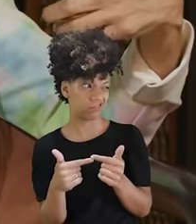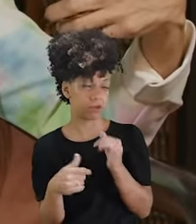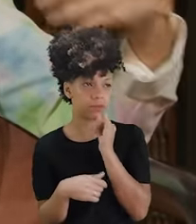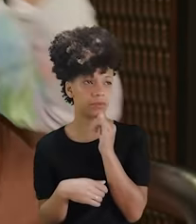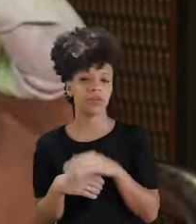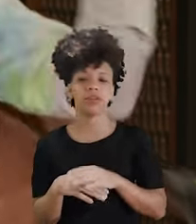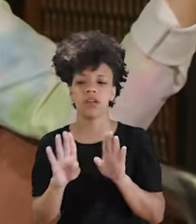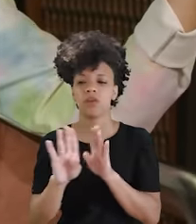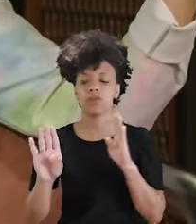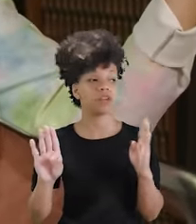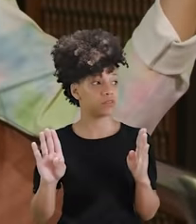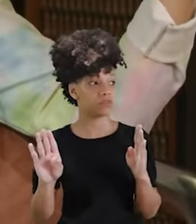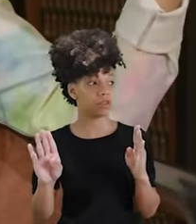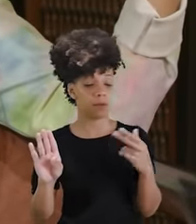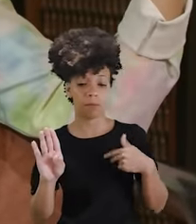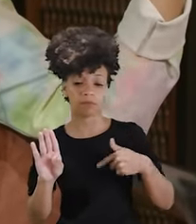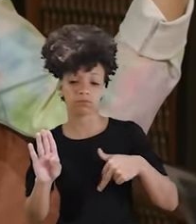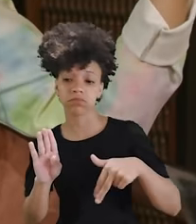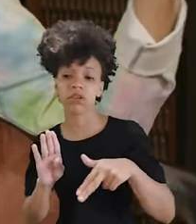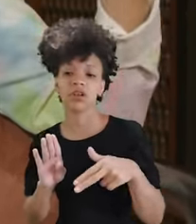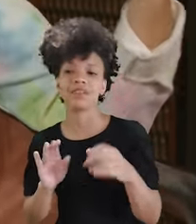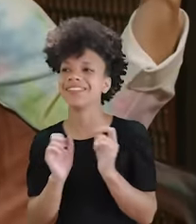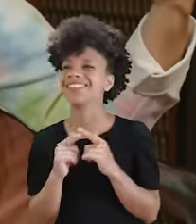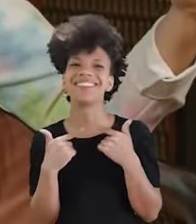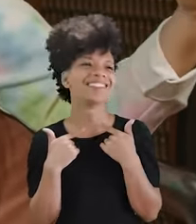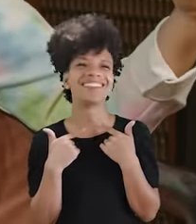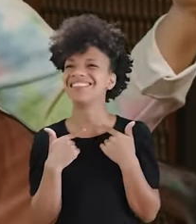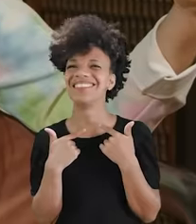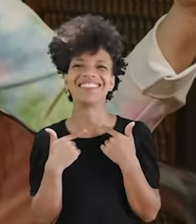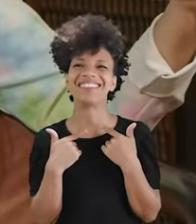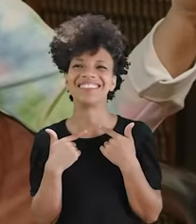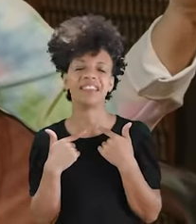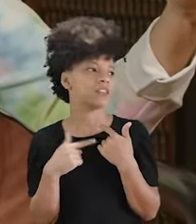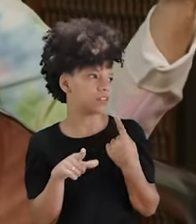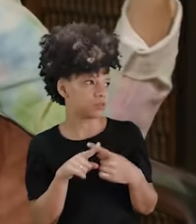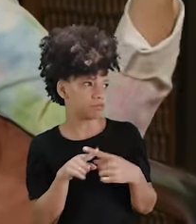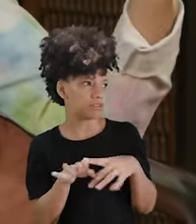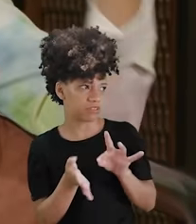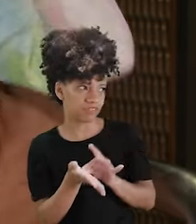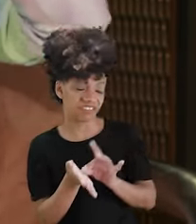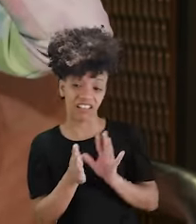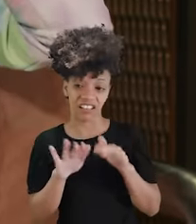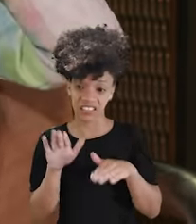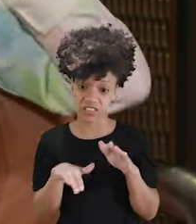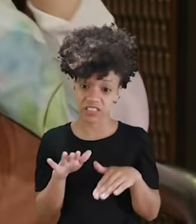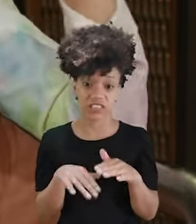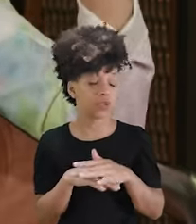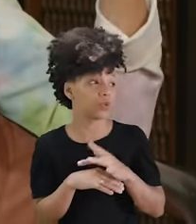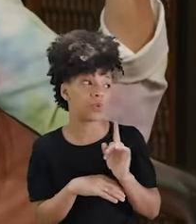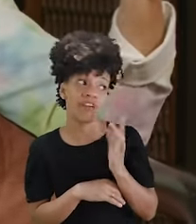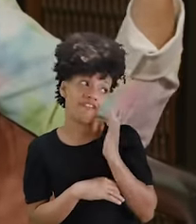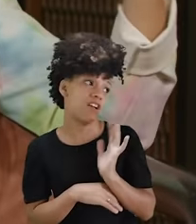cheio por exemplo você abriu a porta foi para área de passageiro você tem que estar com um sorriso na cara né Então na verdade nem